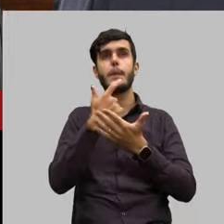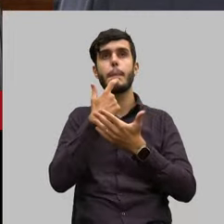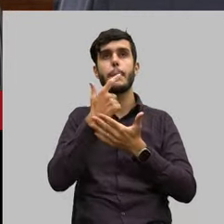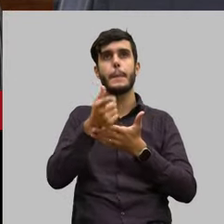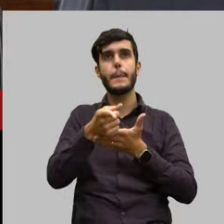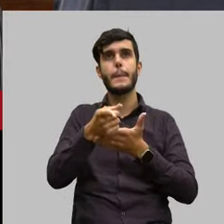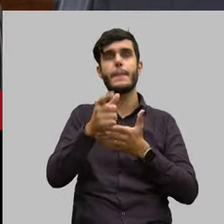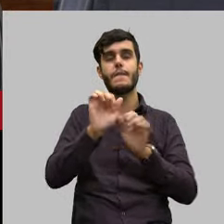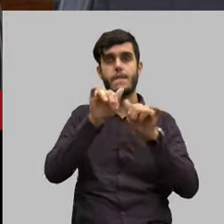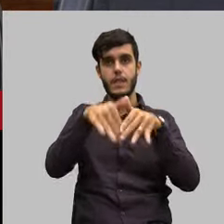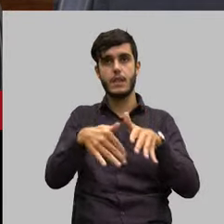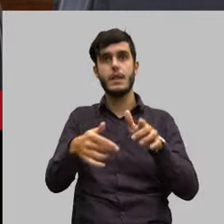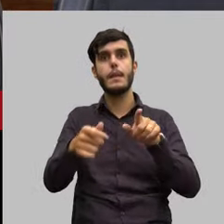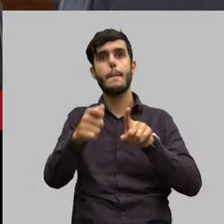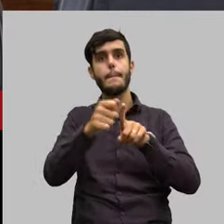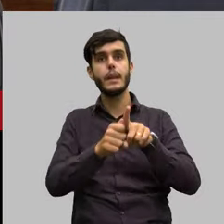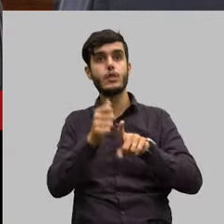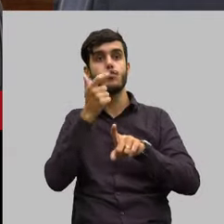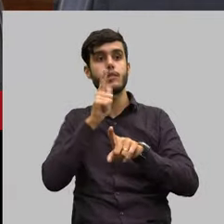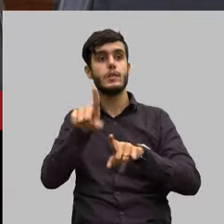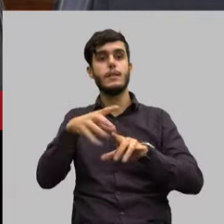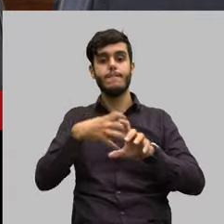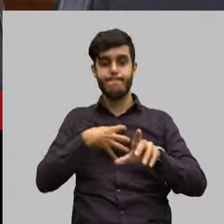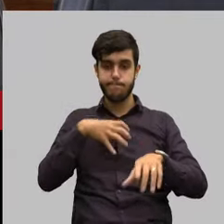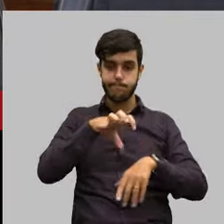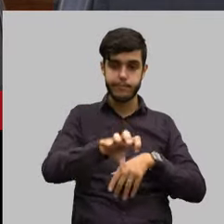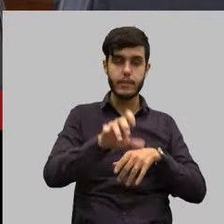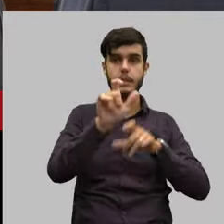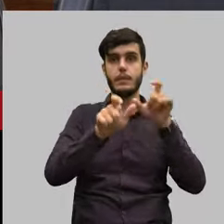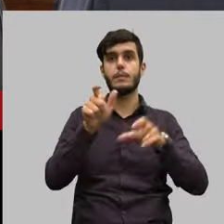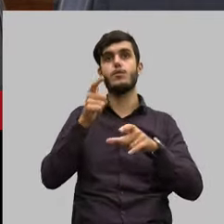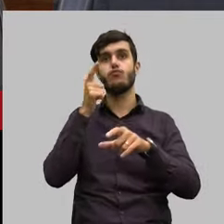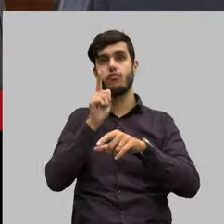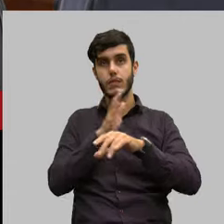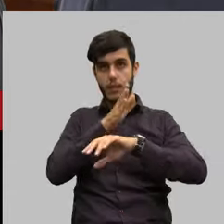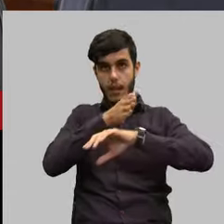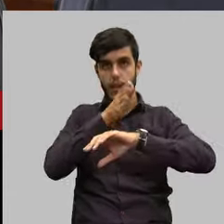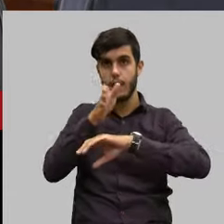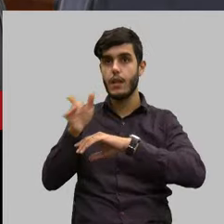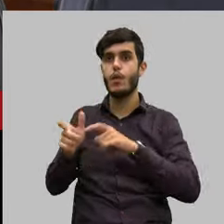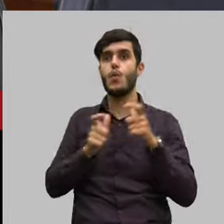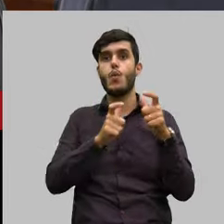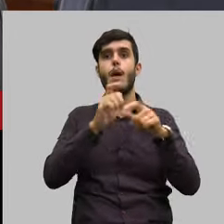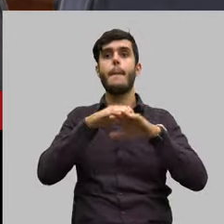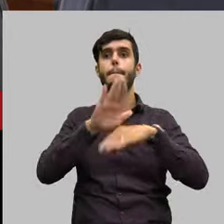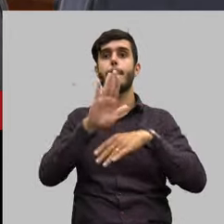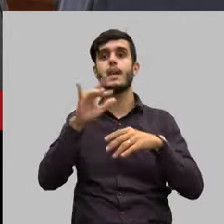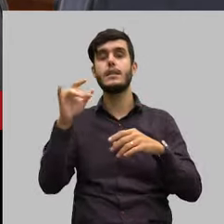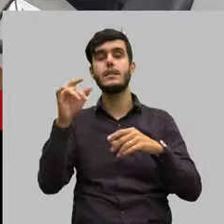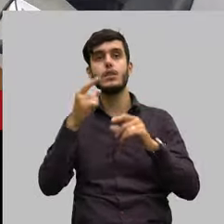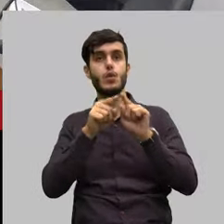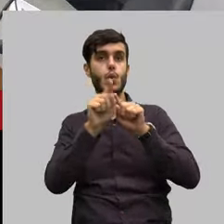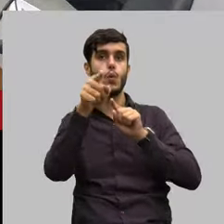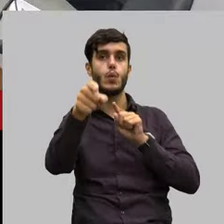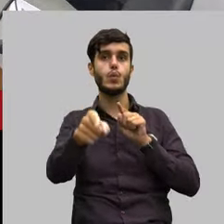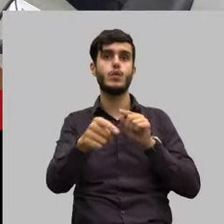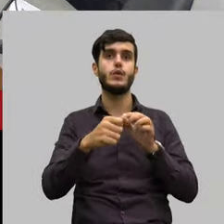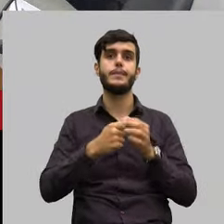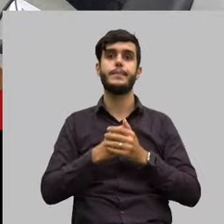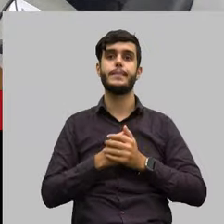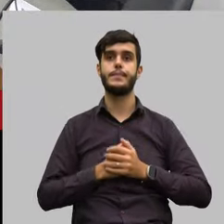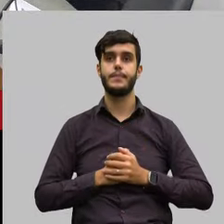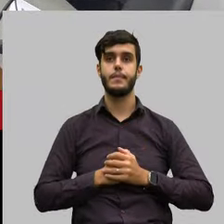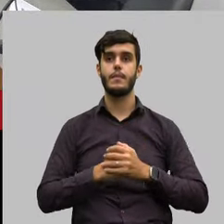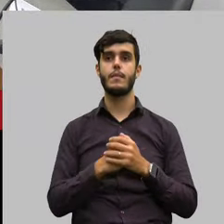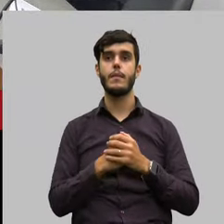eh sensibilizar as operadoras pra gente poder chegar mais longe com esse projeto é eu só